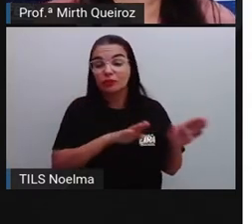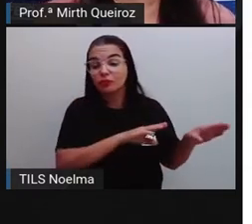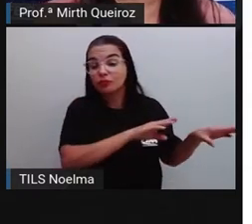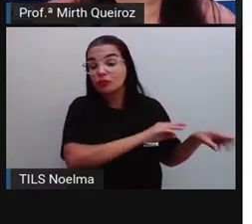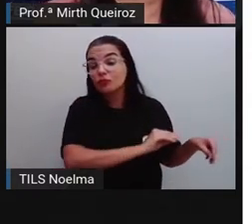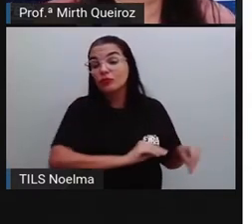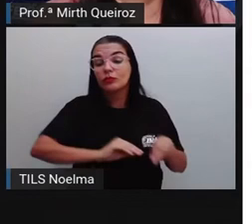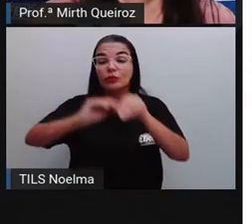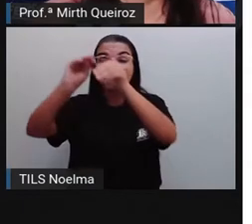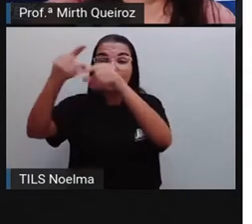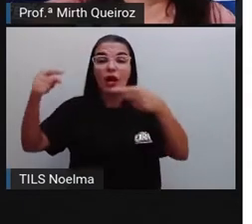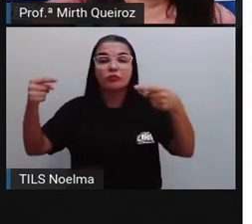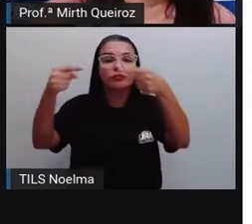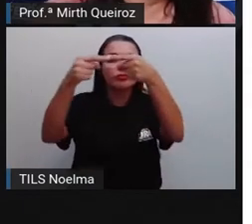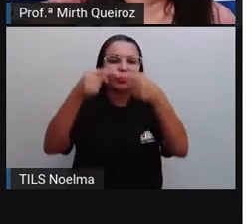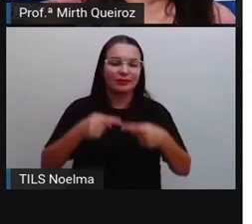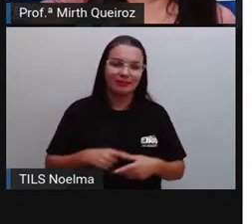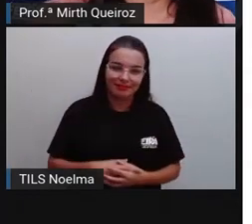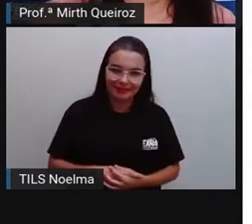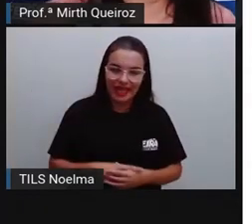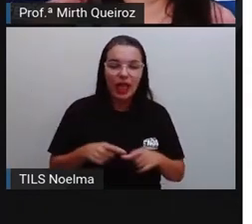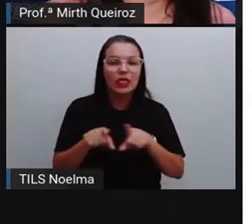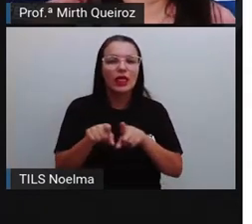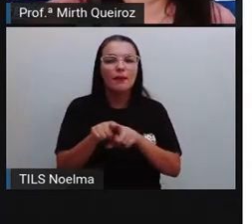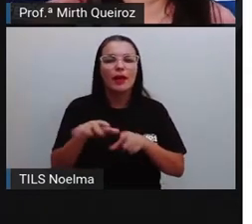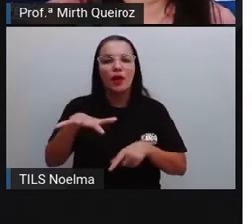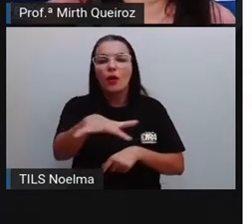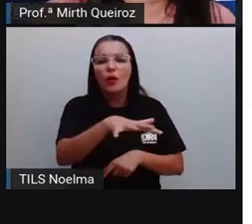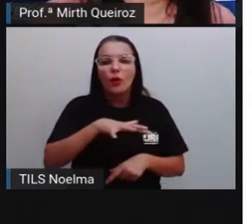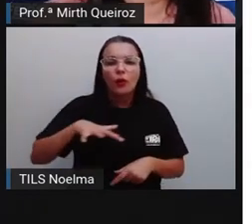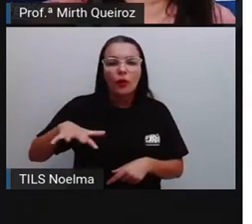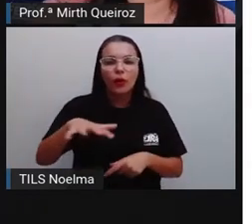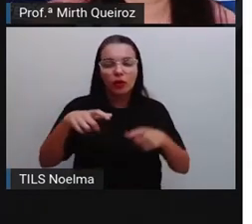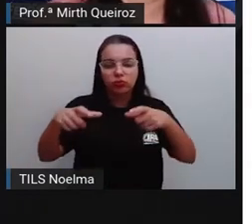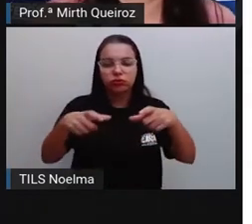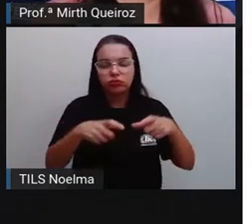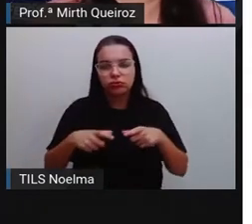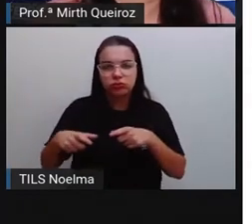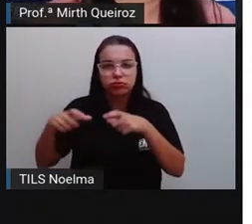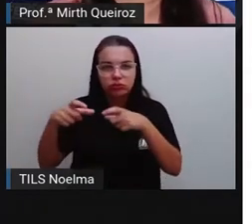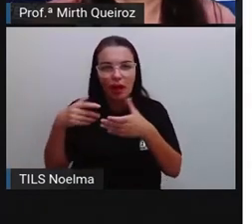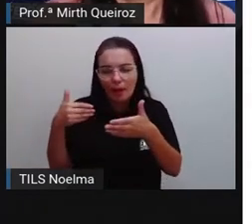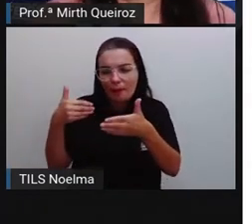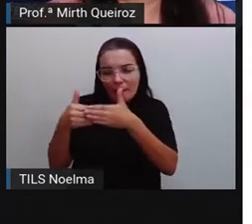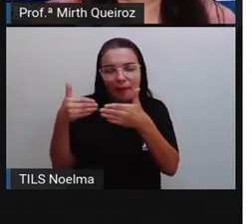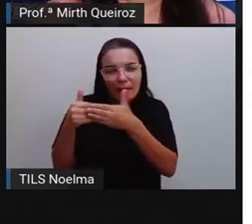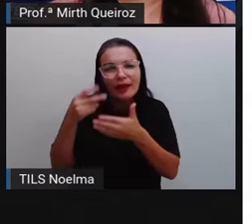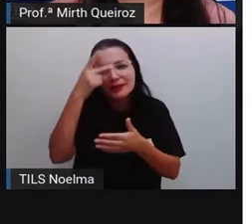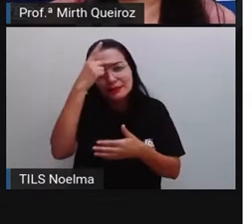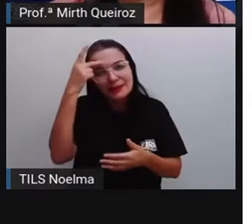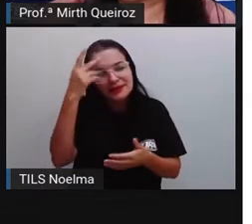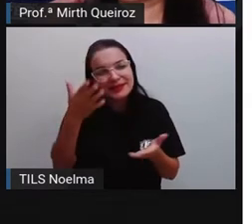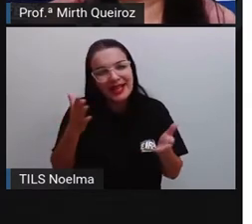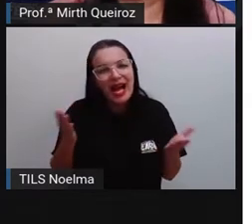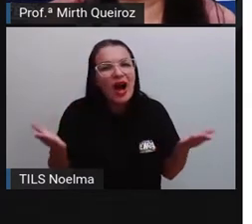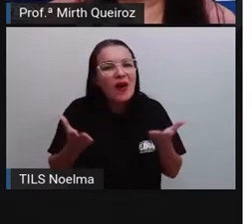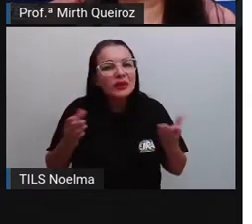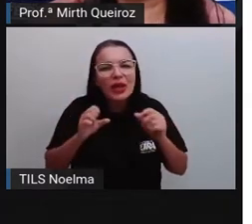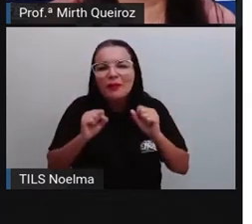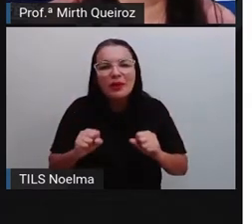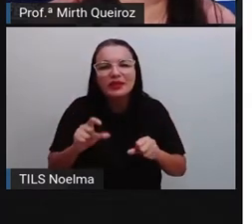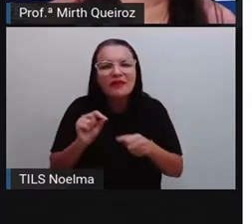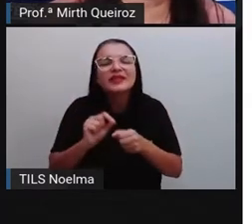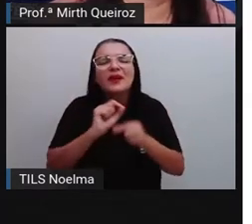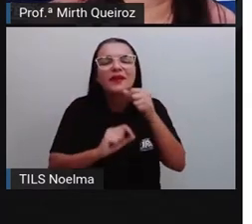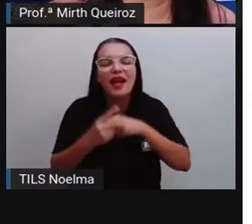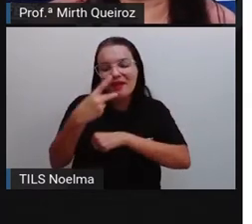o seu destino e também o espaço, porque de certa forma aproxima pessoas. Hoje a gente pode fazer chamada de vídeo, né? A gente